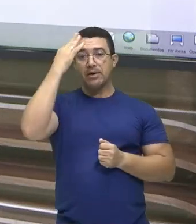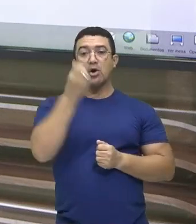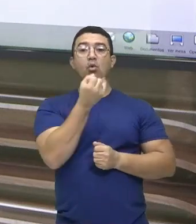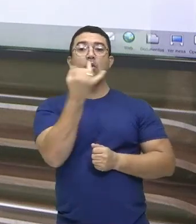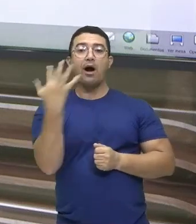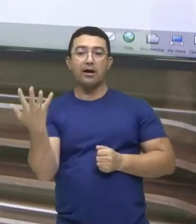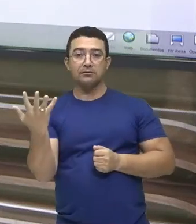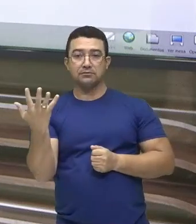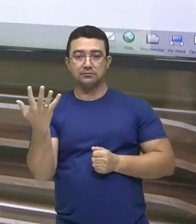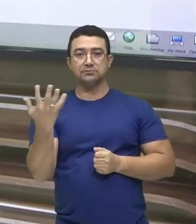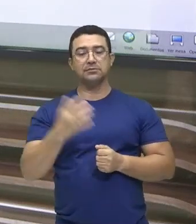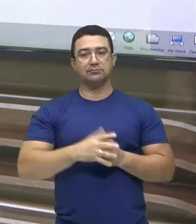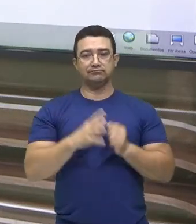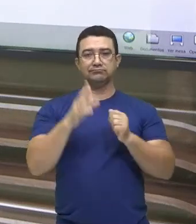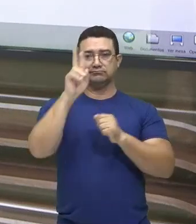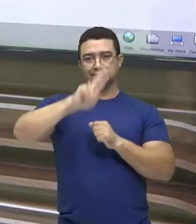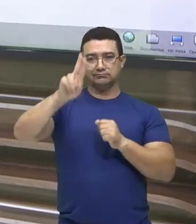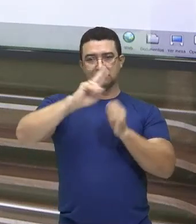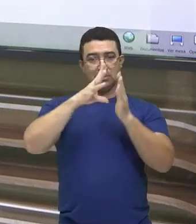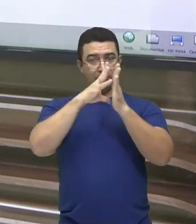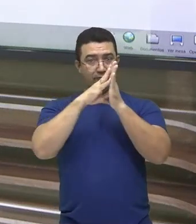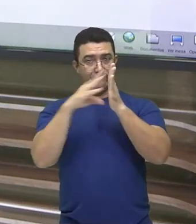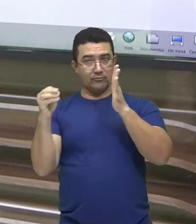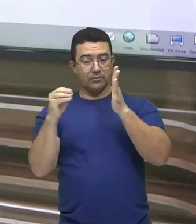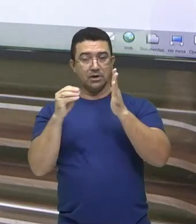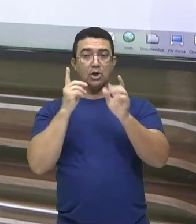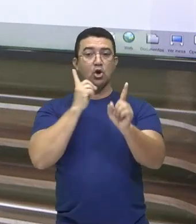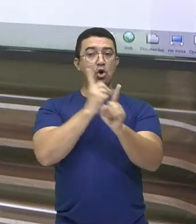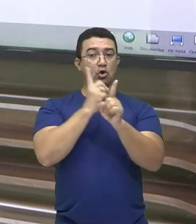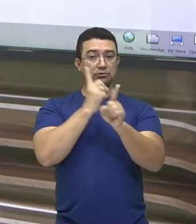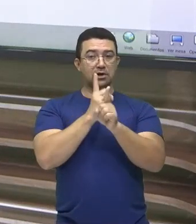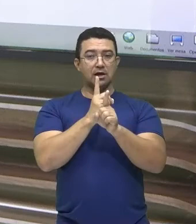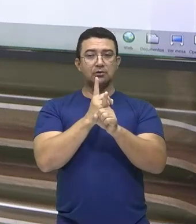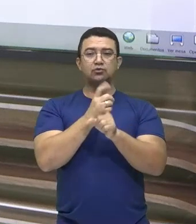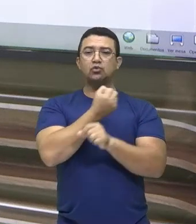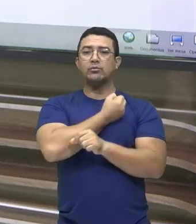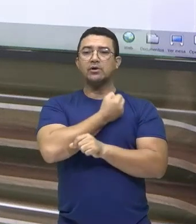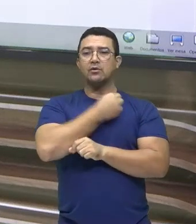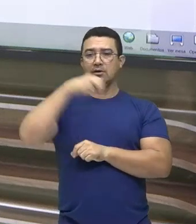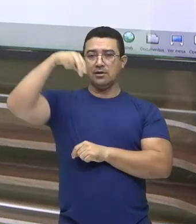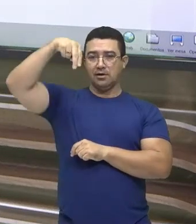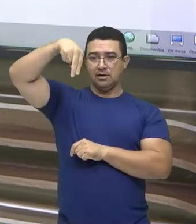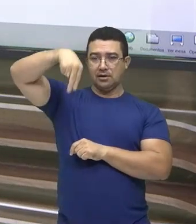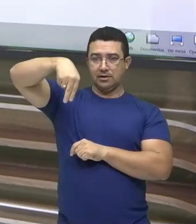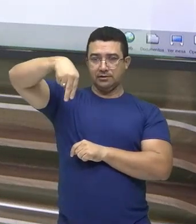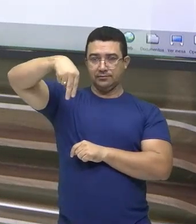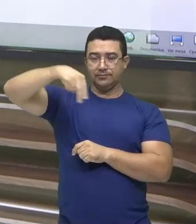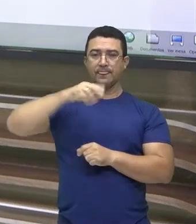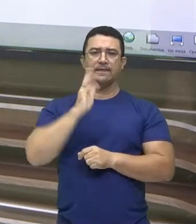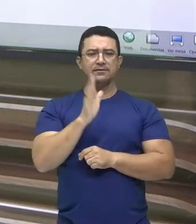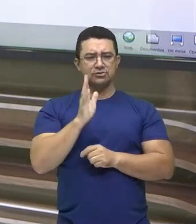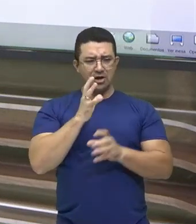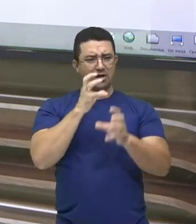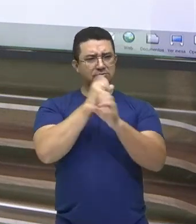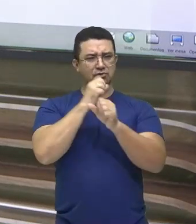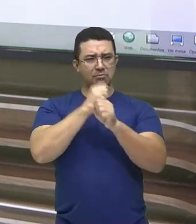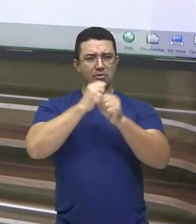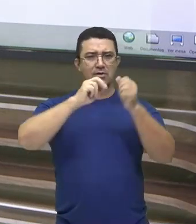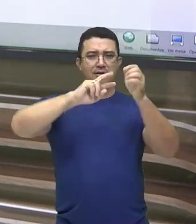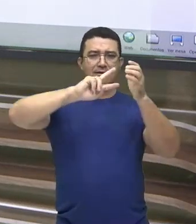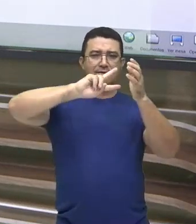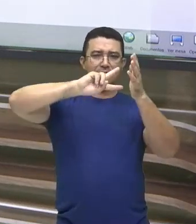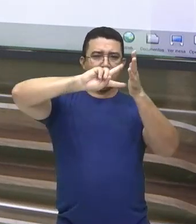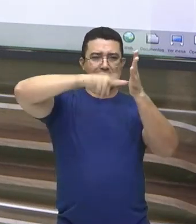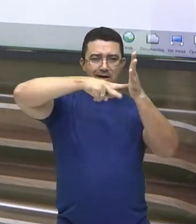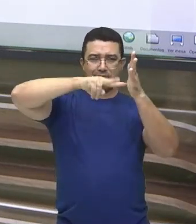utilizar essa fórmula aqui, ou seja, nós vamos encontrar o valor de n, tá? Como ele deu a soma dos ângulos, nós só precisamos